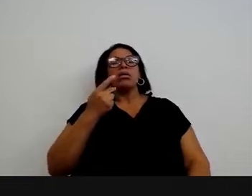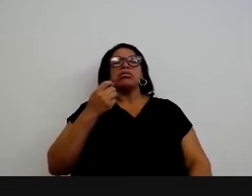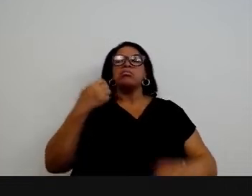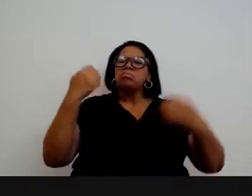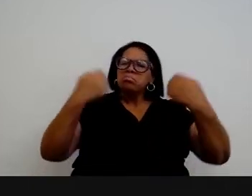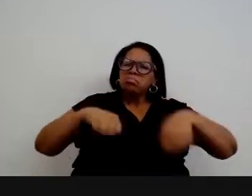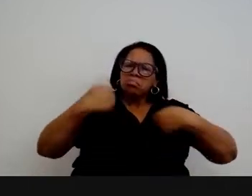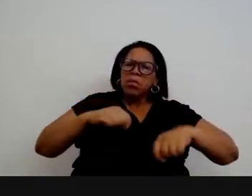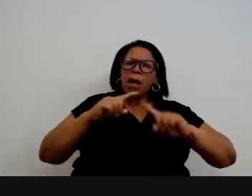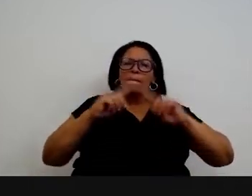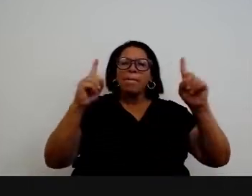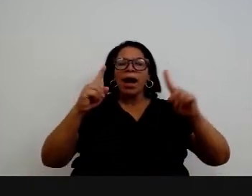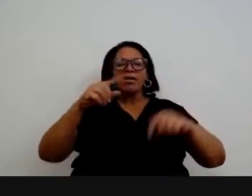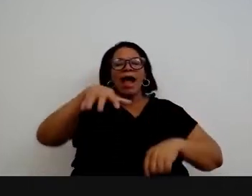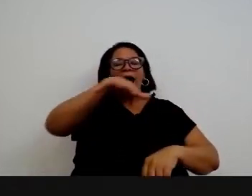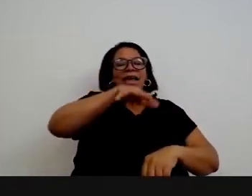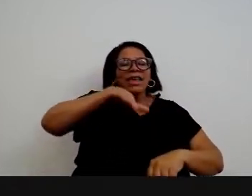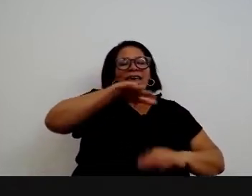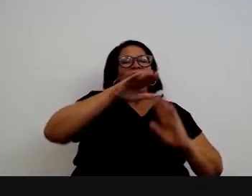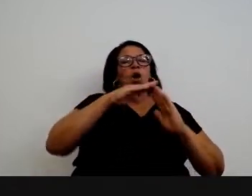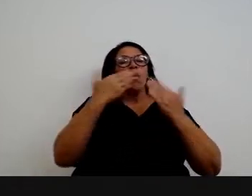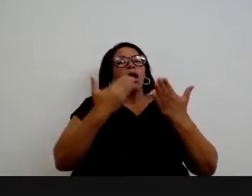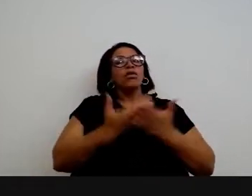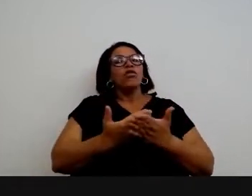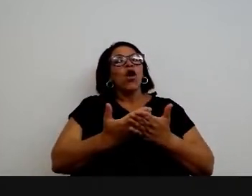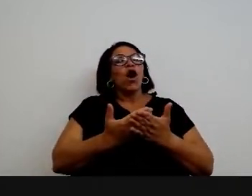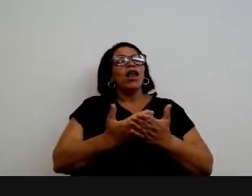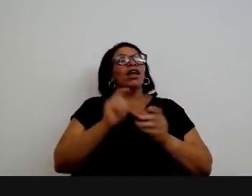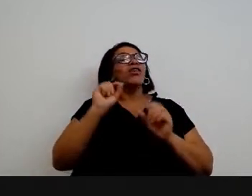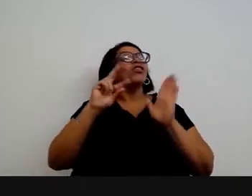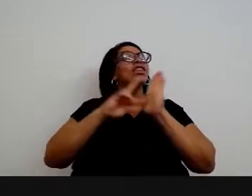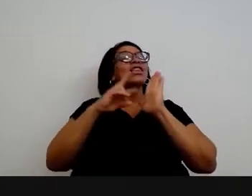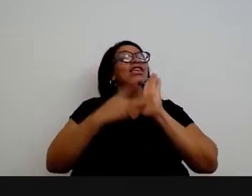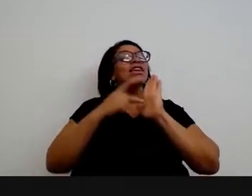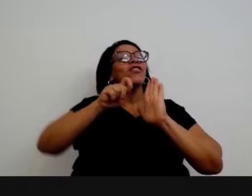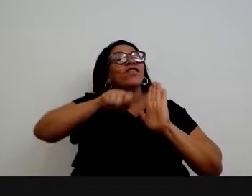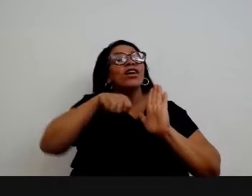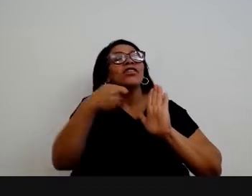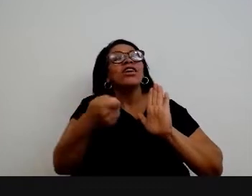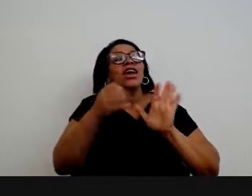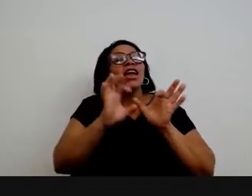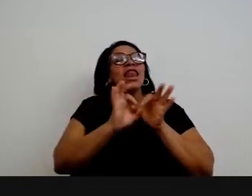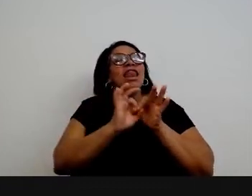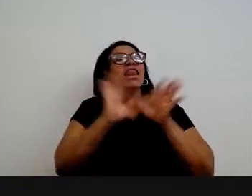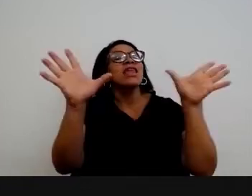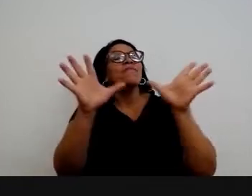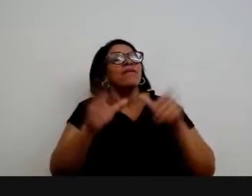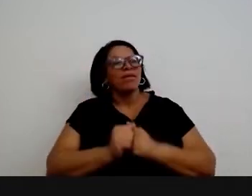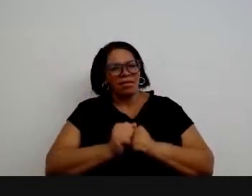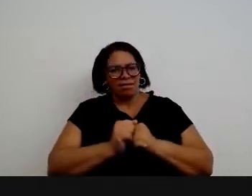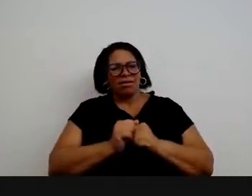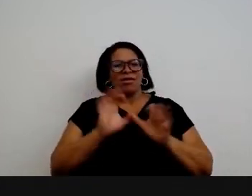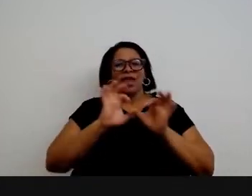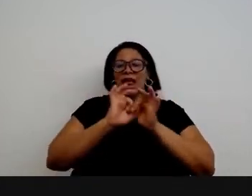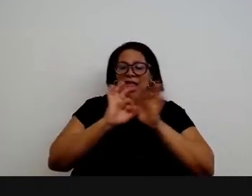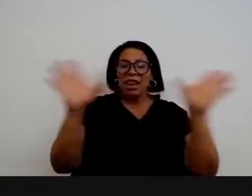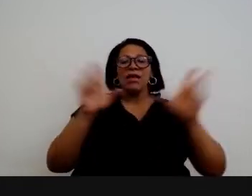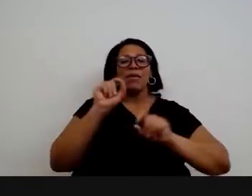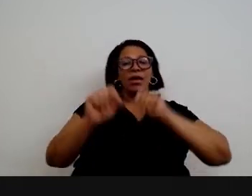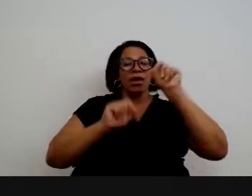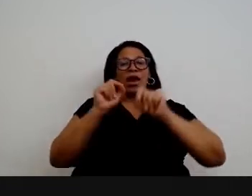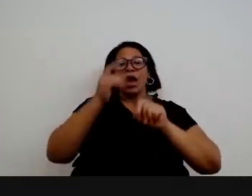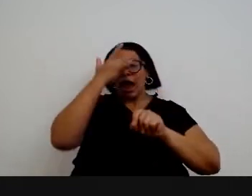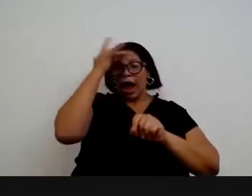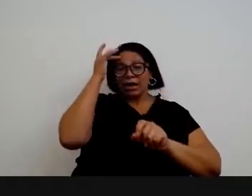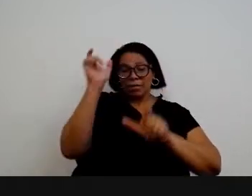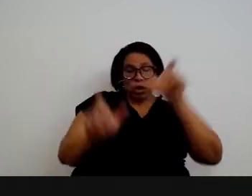as necessidades. Isso aqui precisa ser uma escola de democracia. Isso aqui precisa ser uma escola de política. Isso aqui precisa ser uma escola